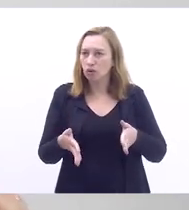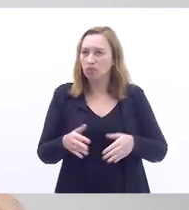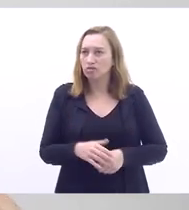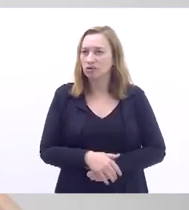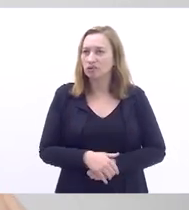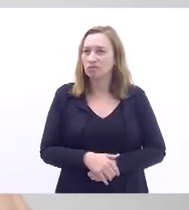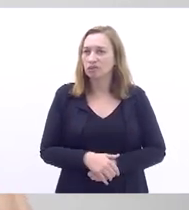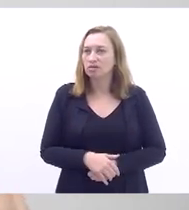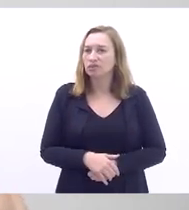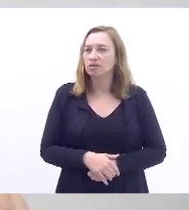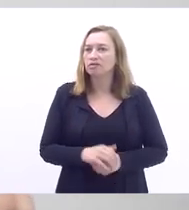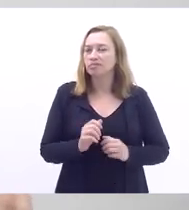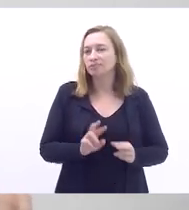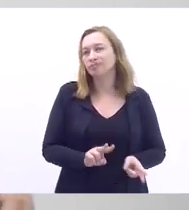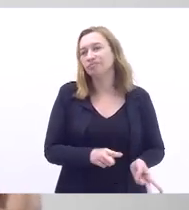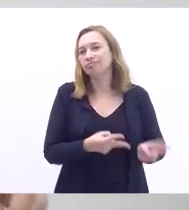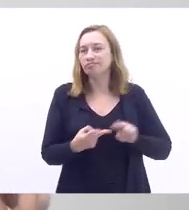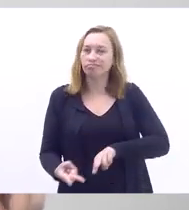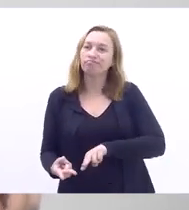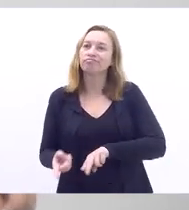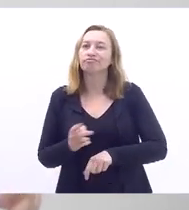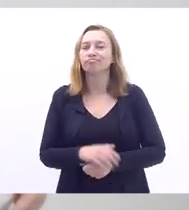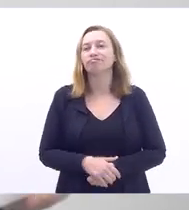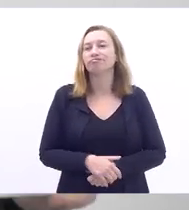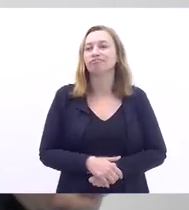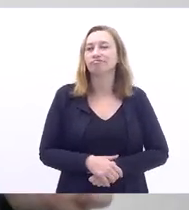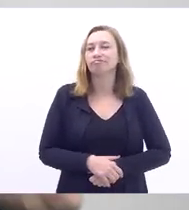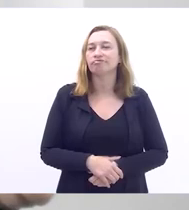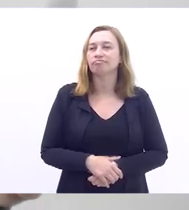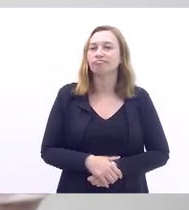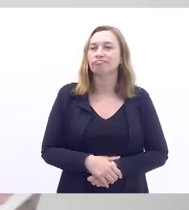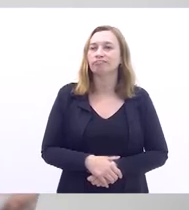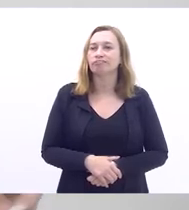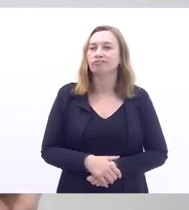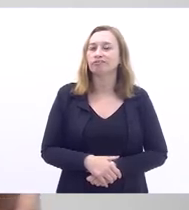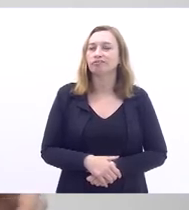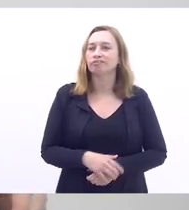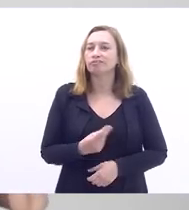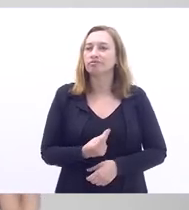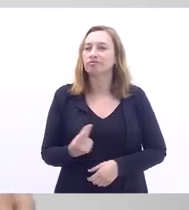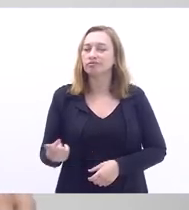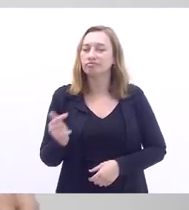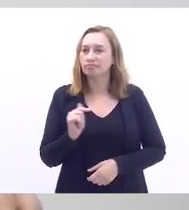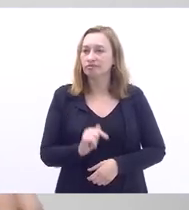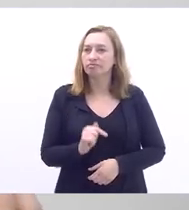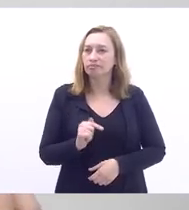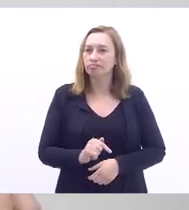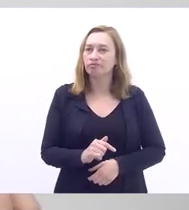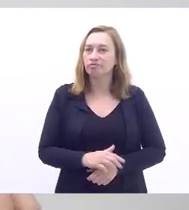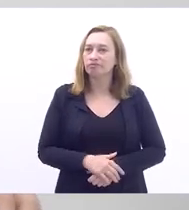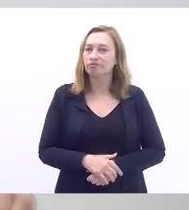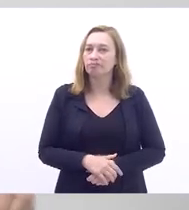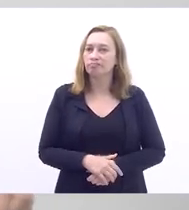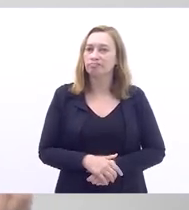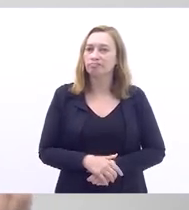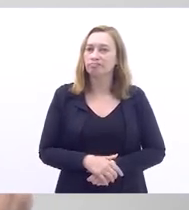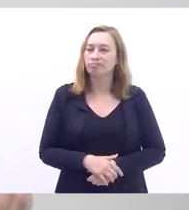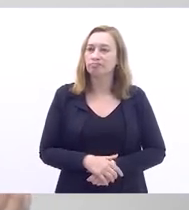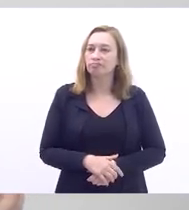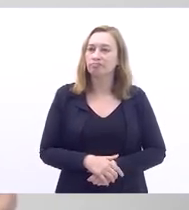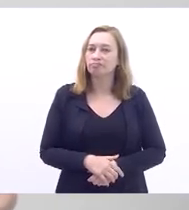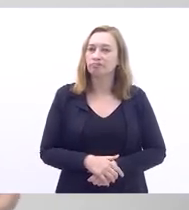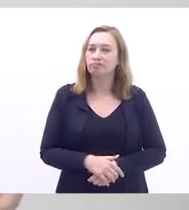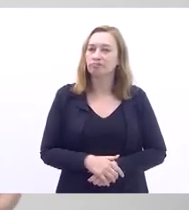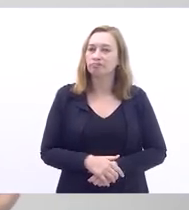é no nosso encaminhamento venha é que a gente então saísse daqui é com a